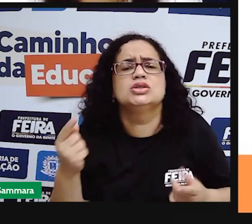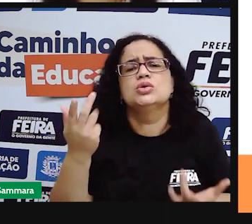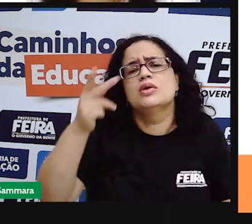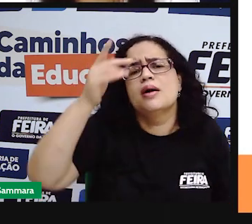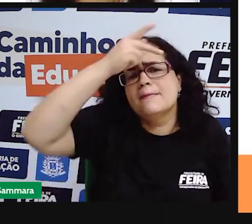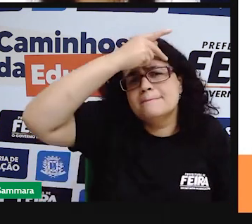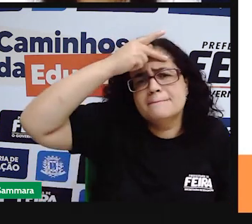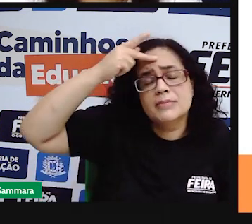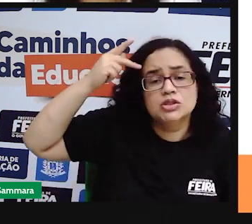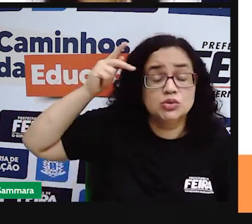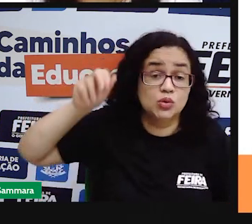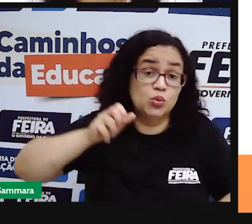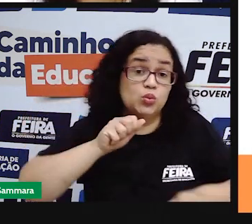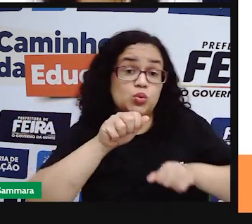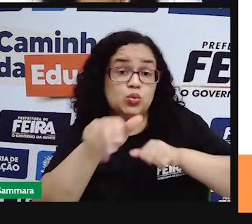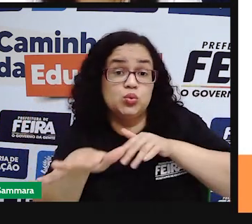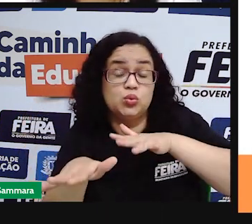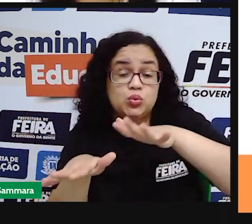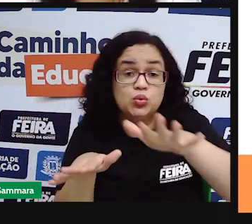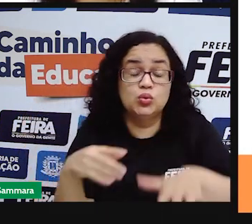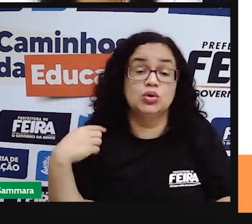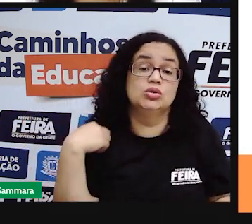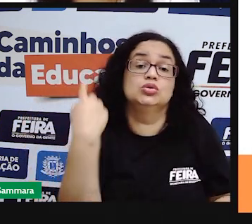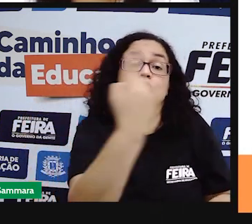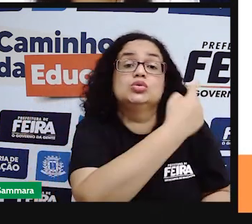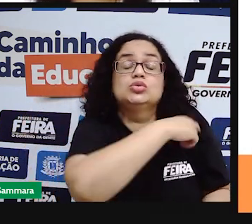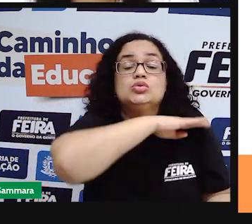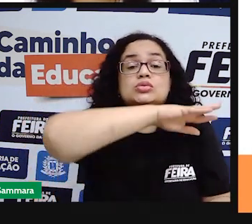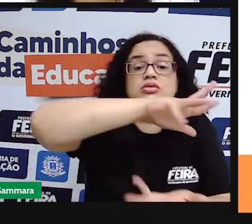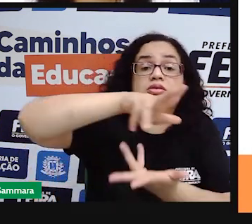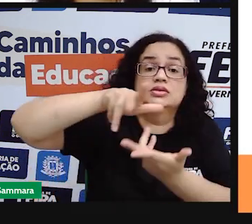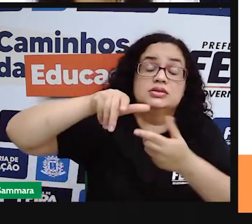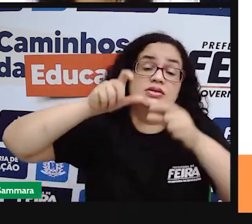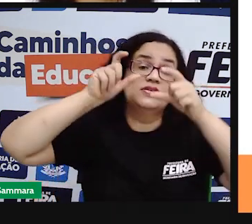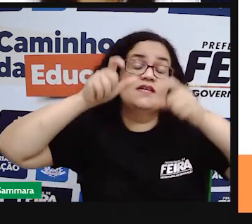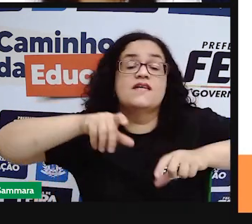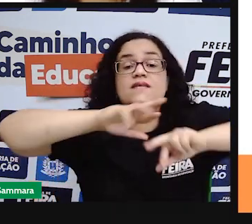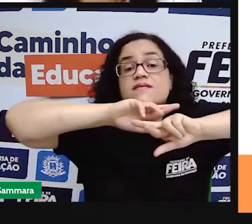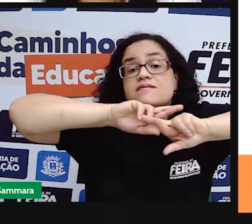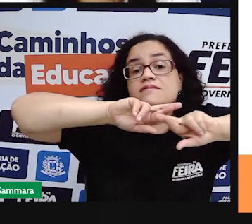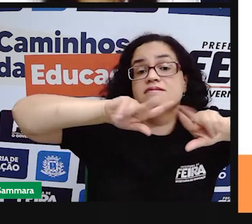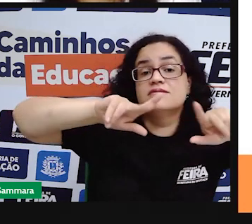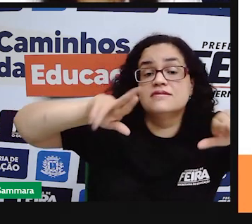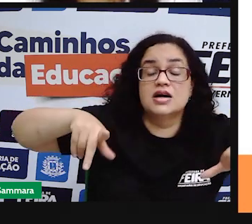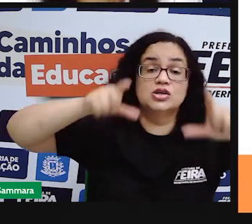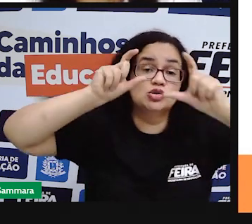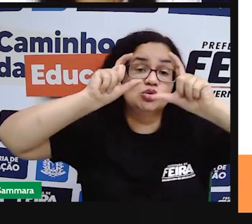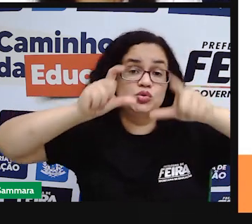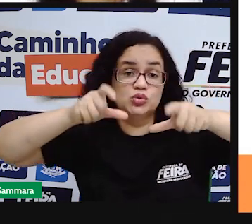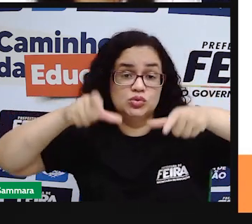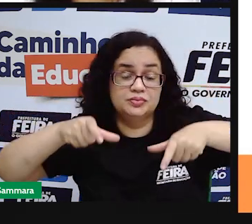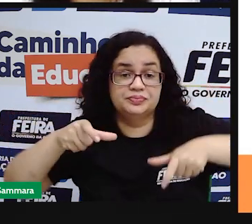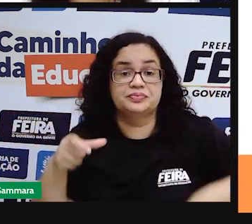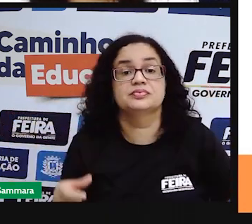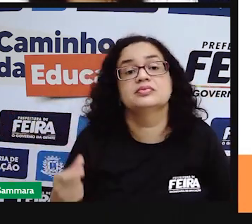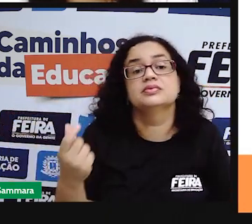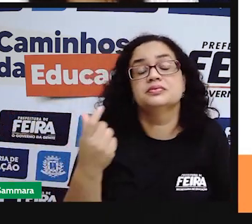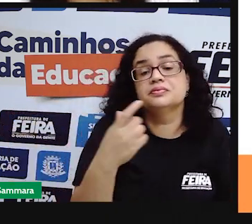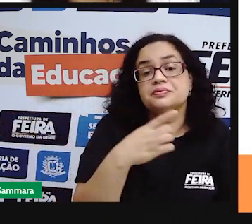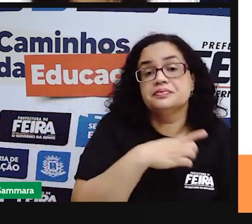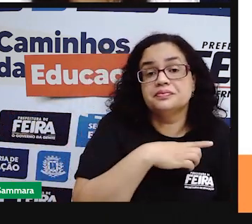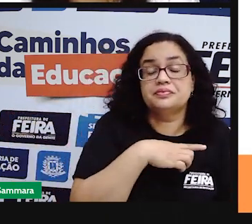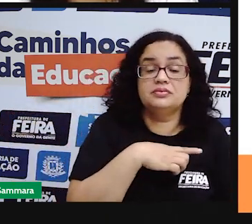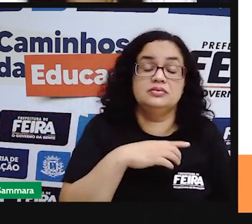estão espalhadas no nosso planeta, localizadas em diversos lugares. E que se deslocam,